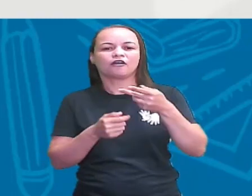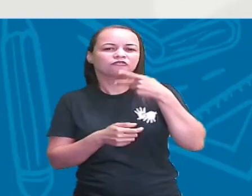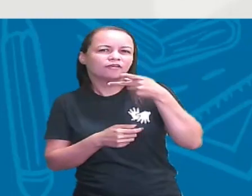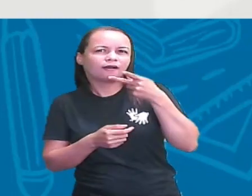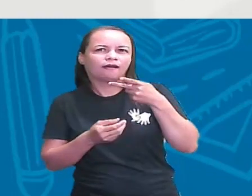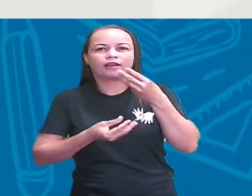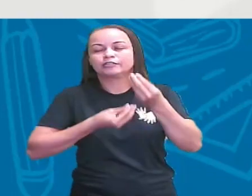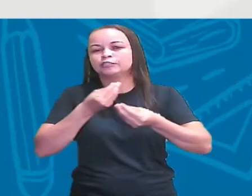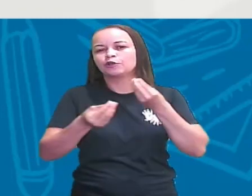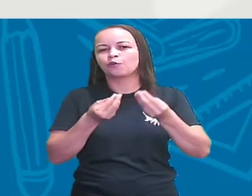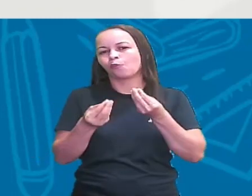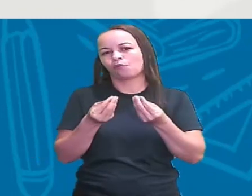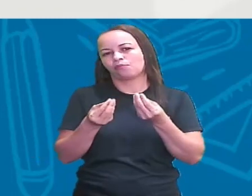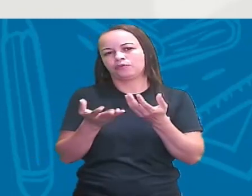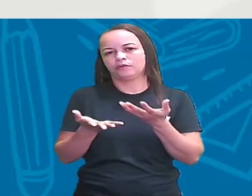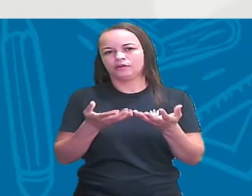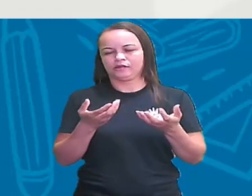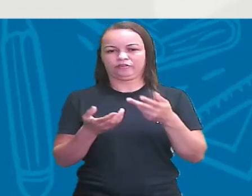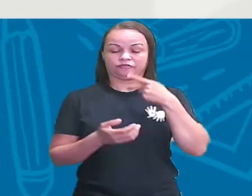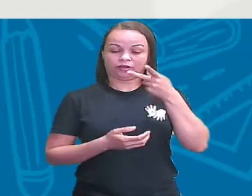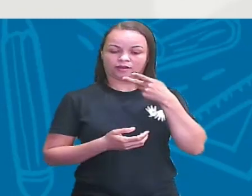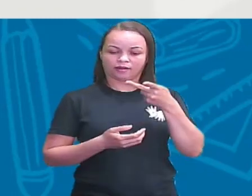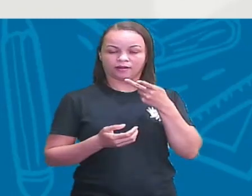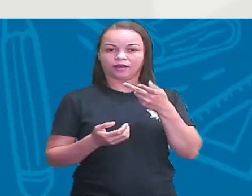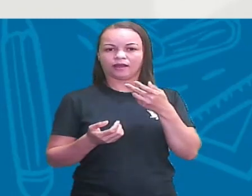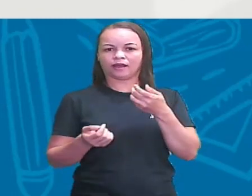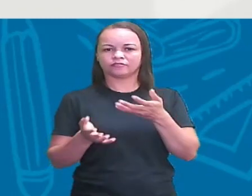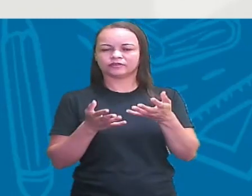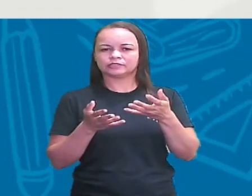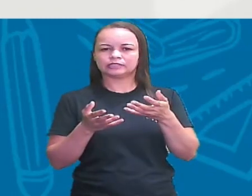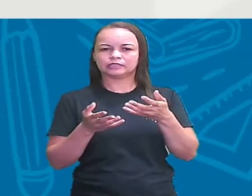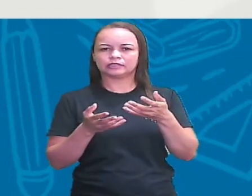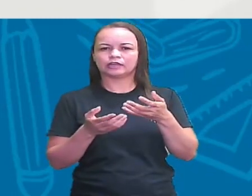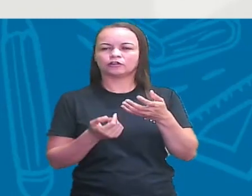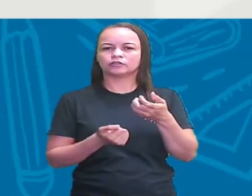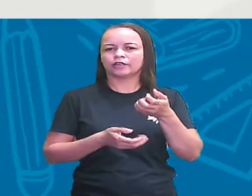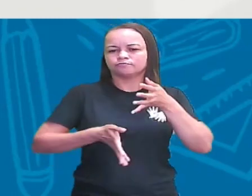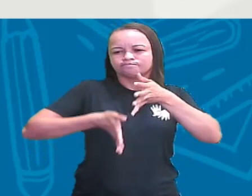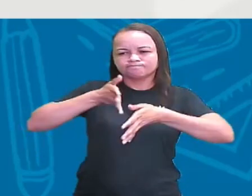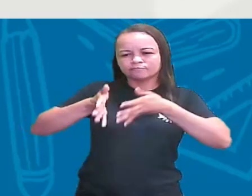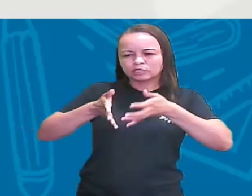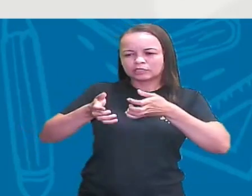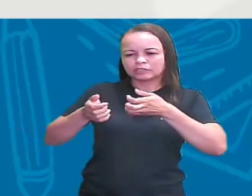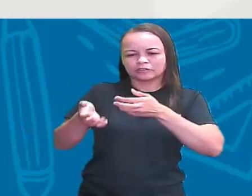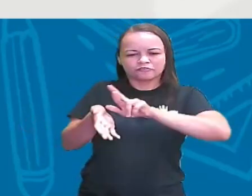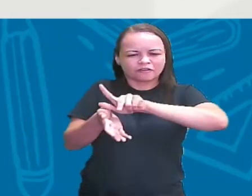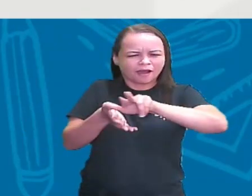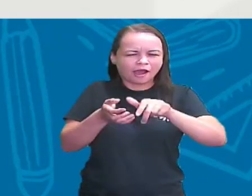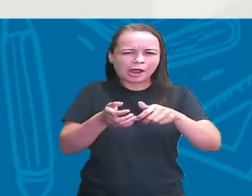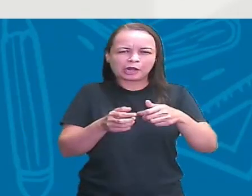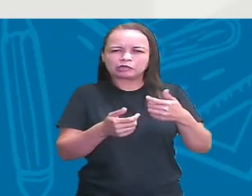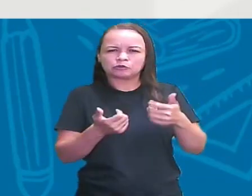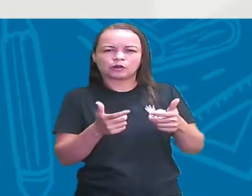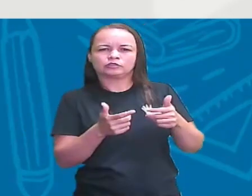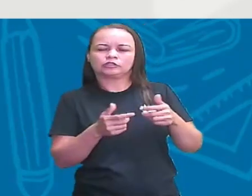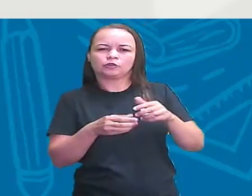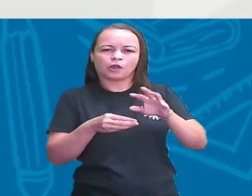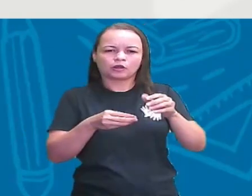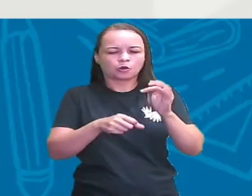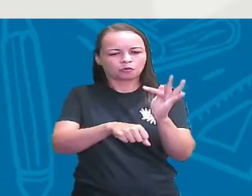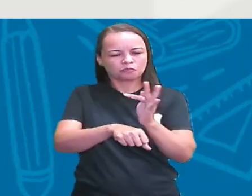mas normalmente, via de regra, a gente tem ouvido e escutado essa palavra de um jeito mais coloquial, né?